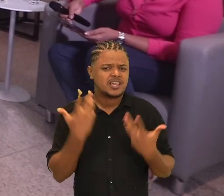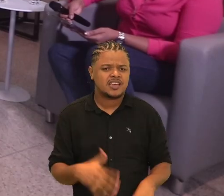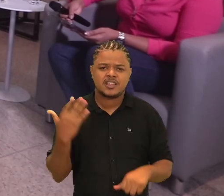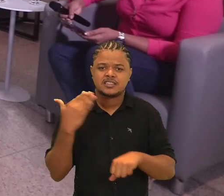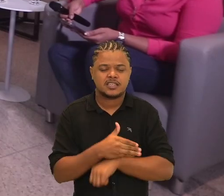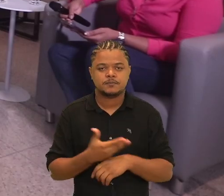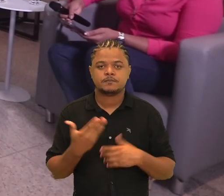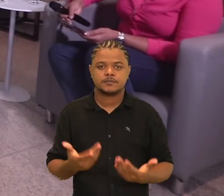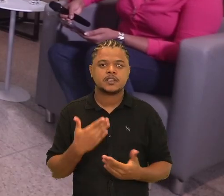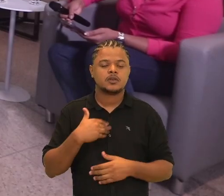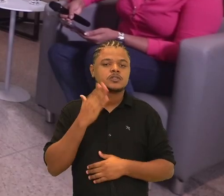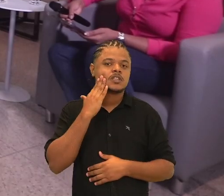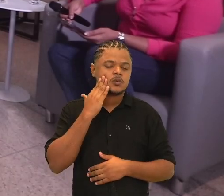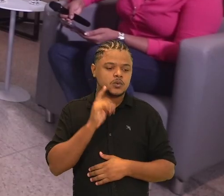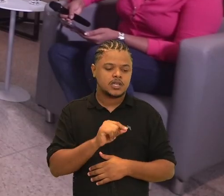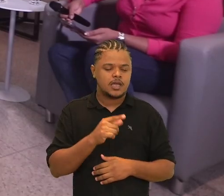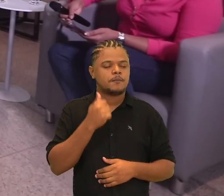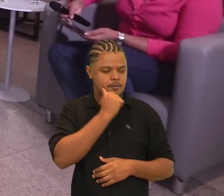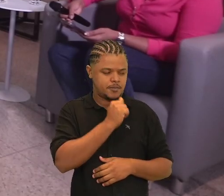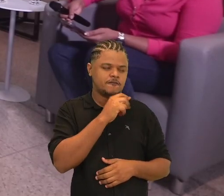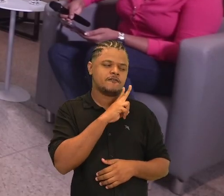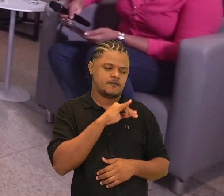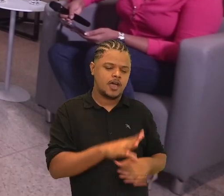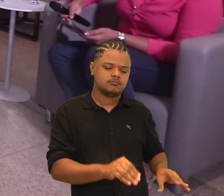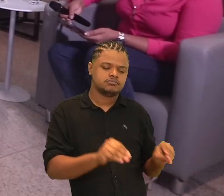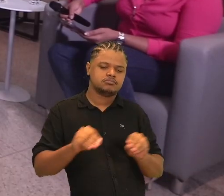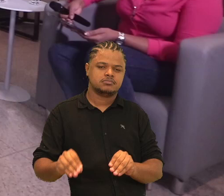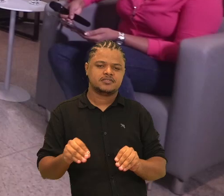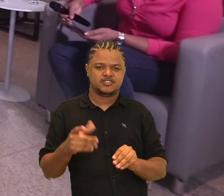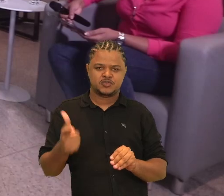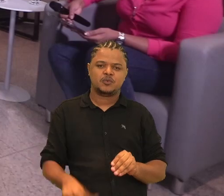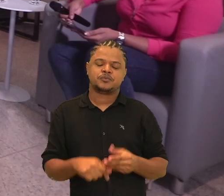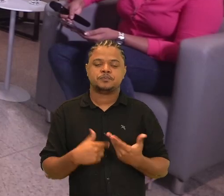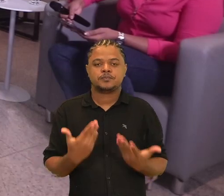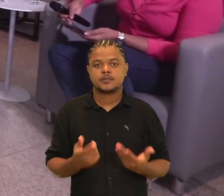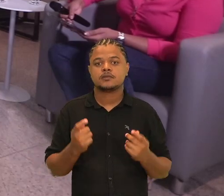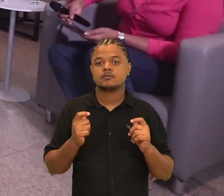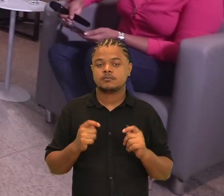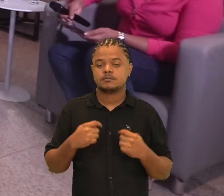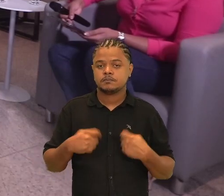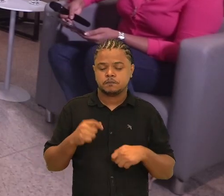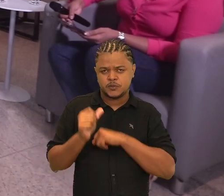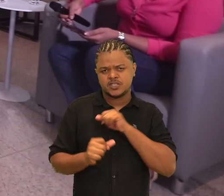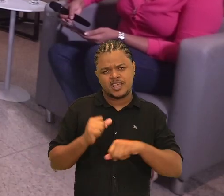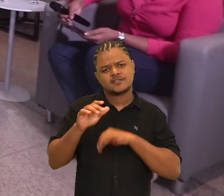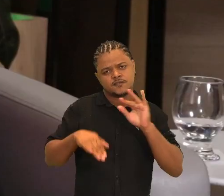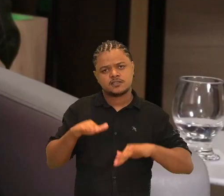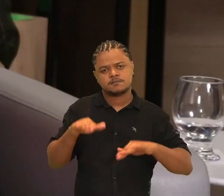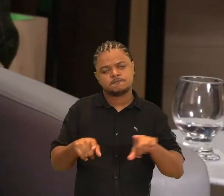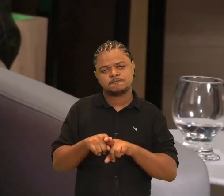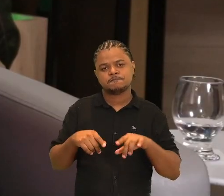calma, eu já sei o que é, mamãe vai botar de volta. Mas assim, não tem problema a gente mudar de vez em quando. E assim eu comecei, né? E